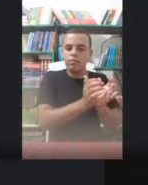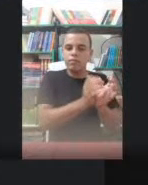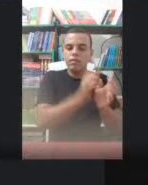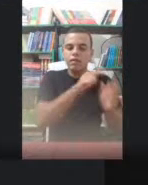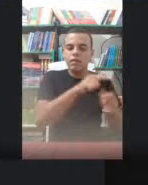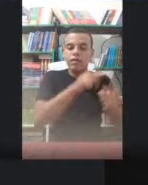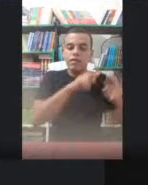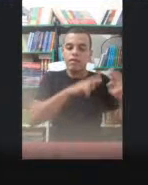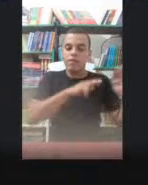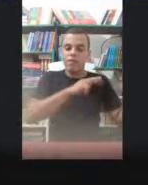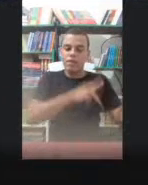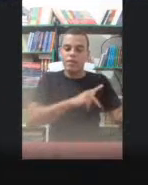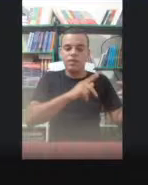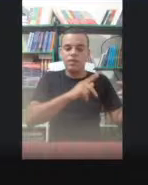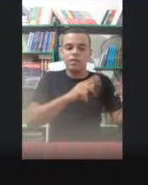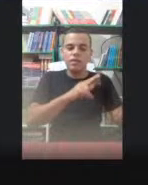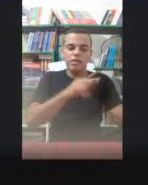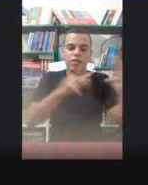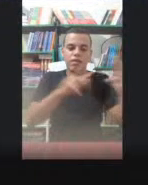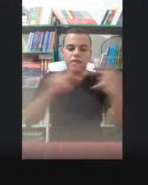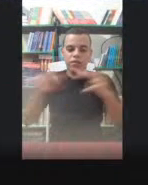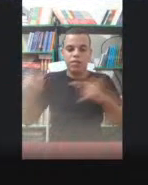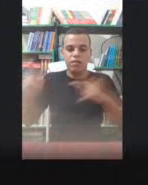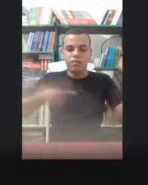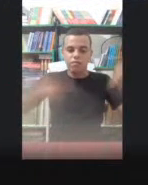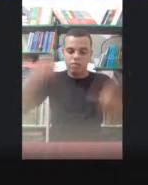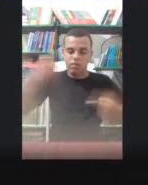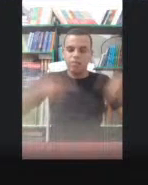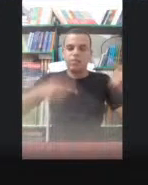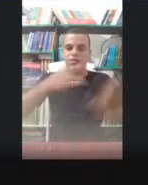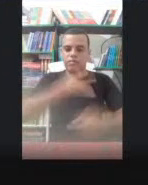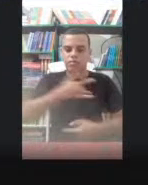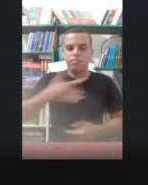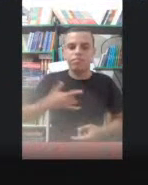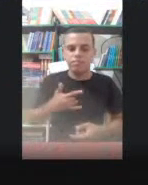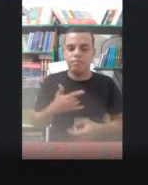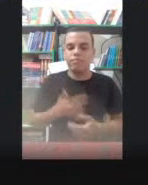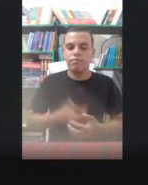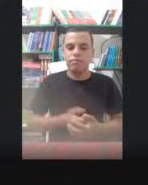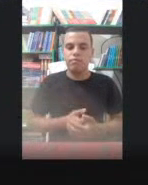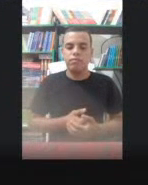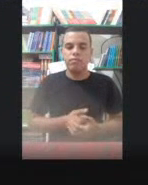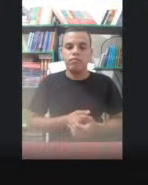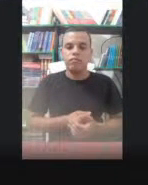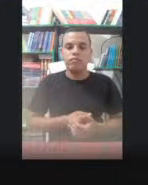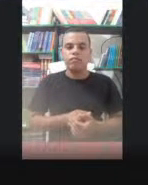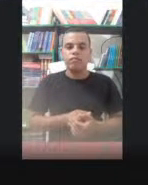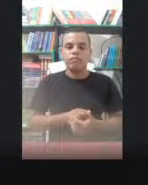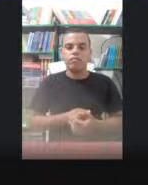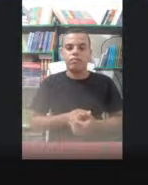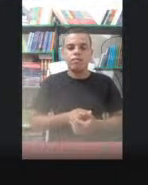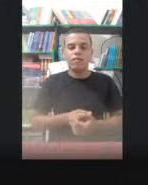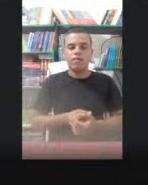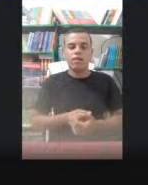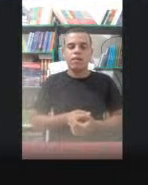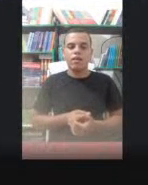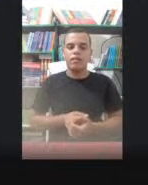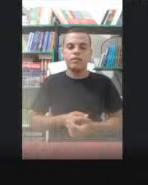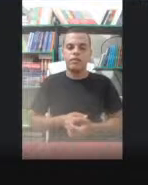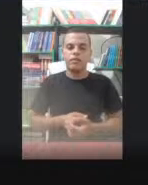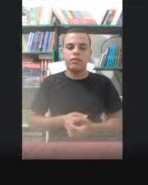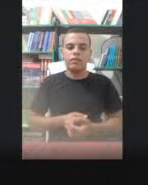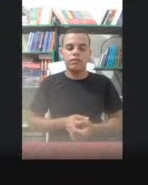Está bem presente na política de saúde do homem, né? A questão do pré-natal envolve também desde